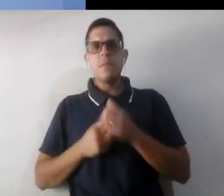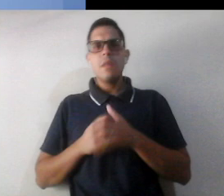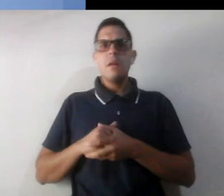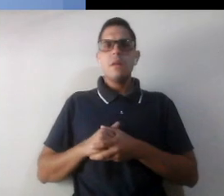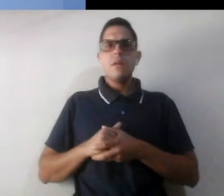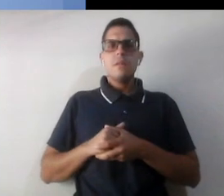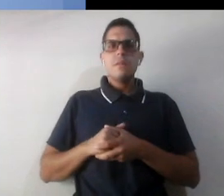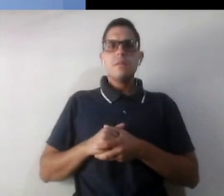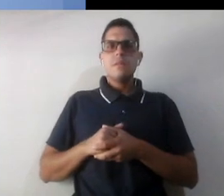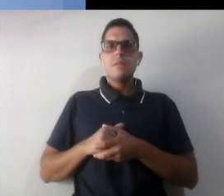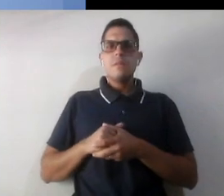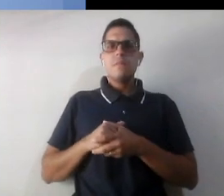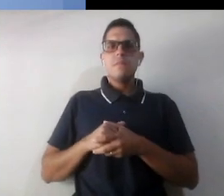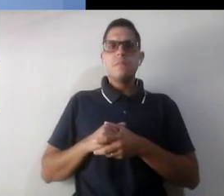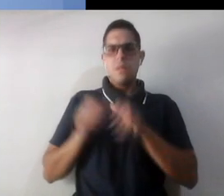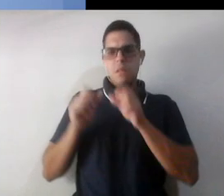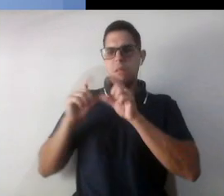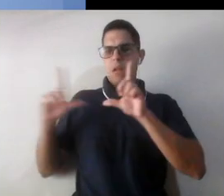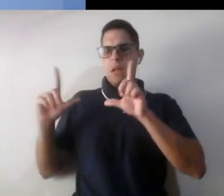nesses slides.